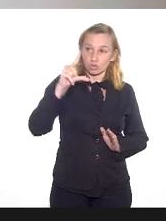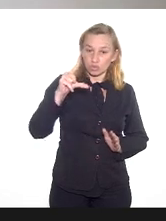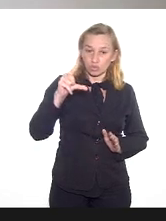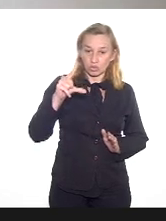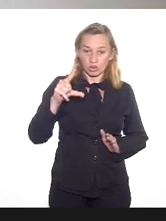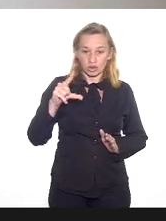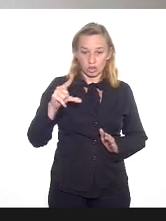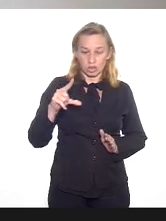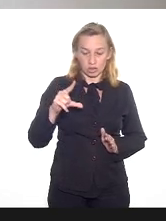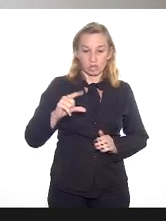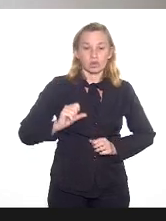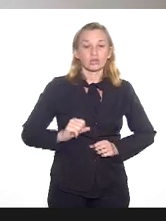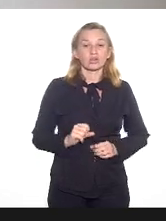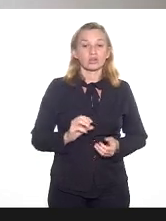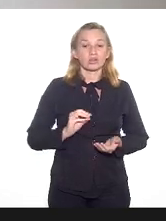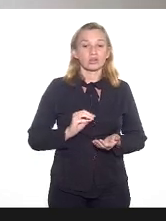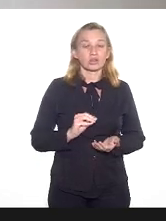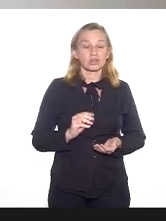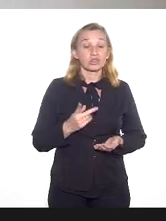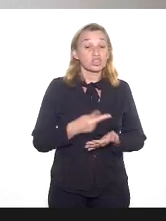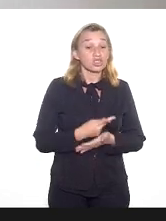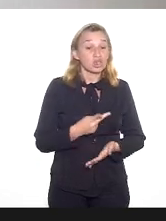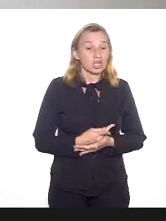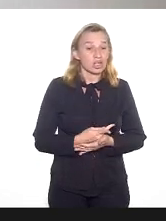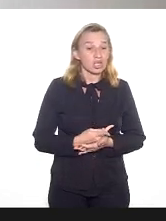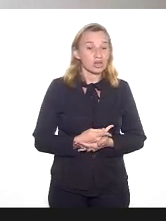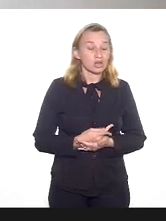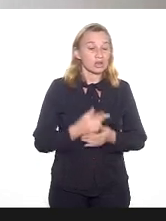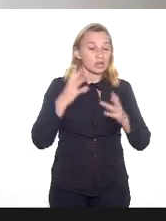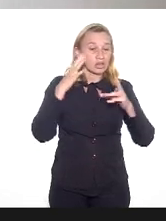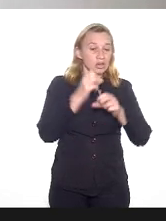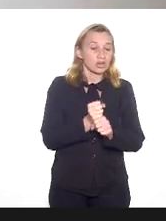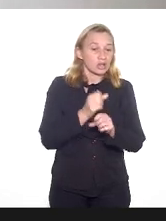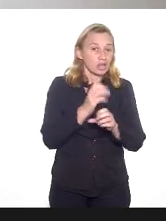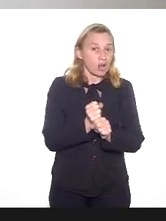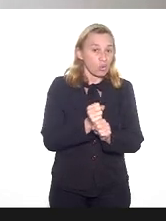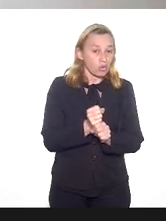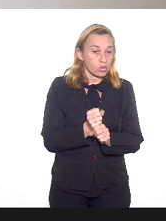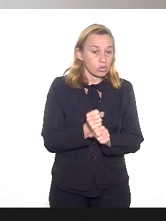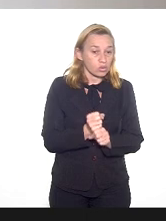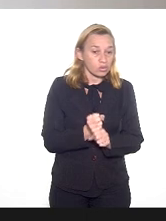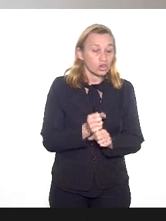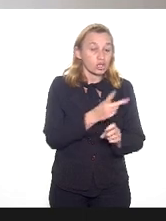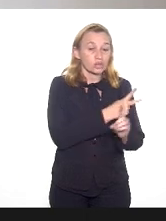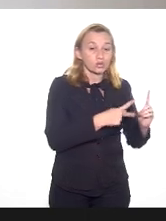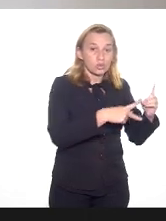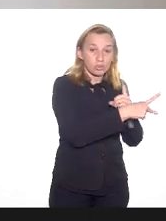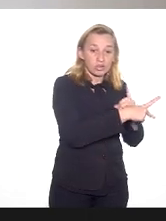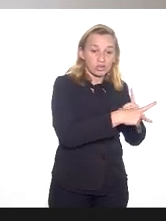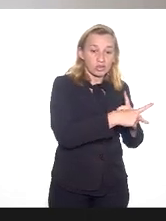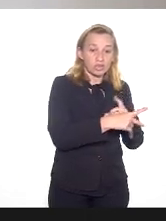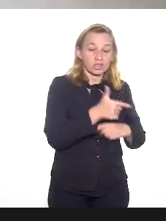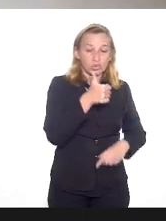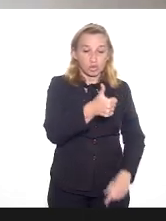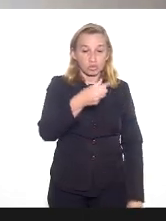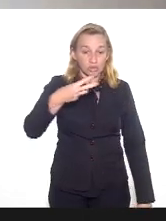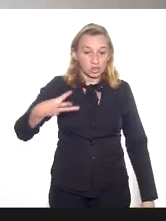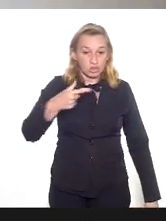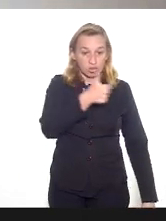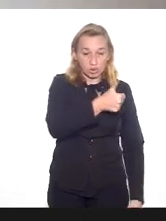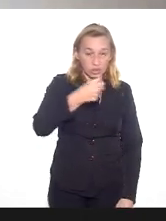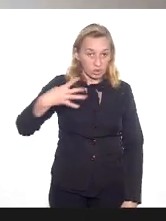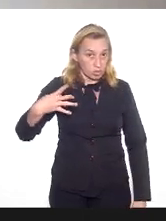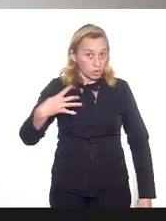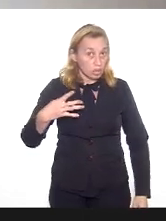vertiginoso e desproporcional que se deu no cálculo atuarial no Rio Previdência, 2013 para